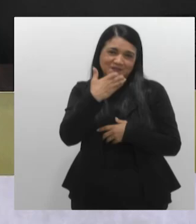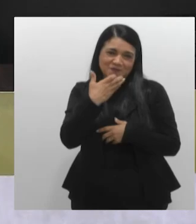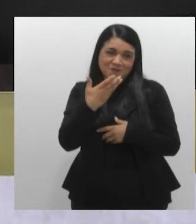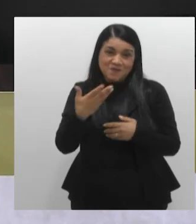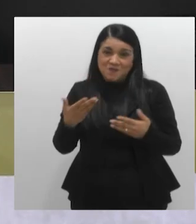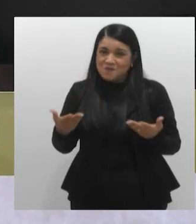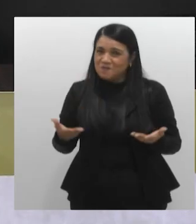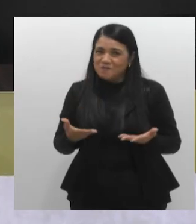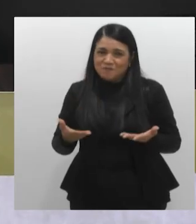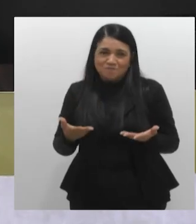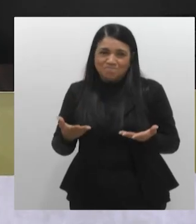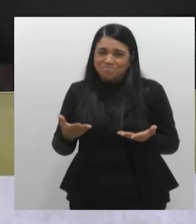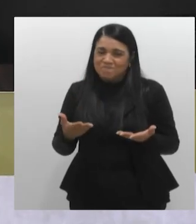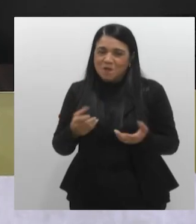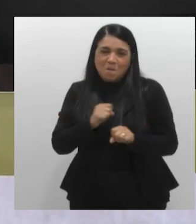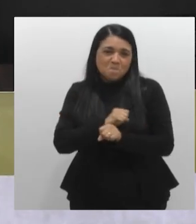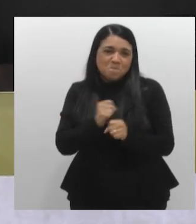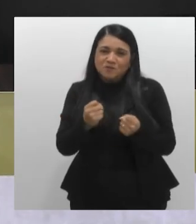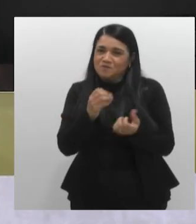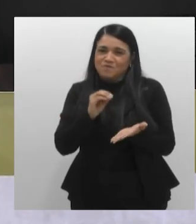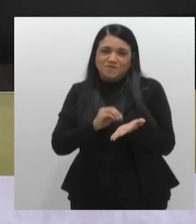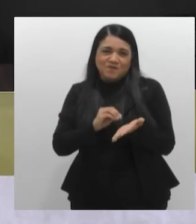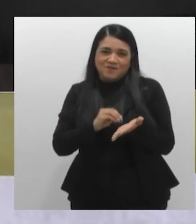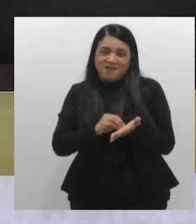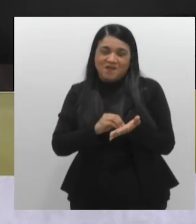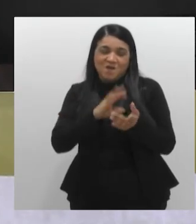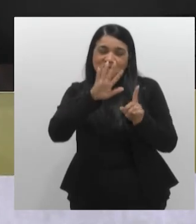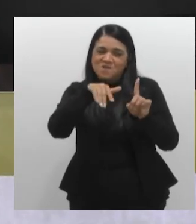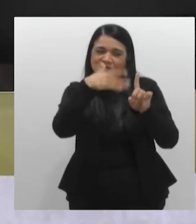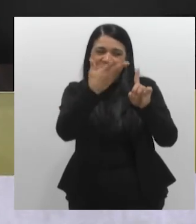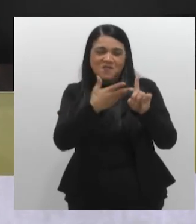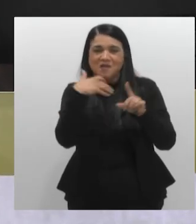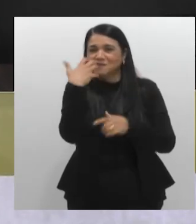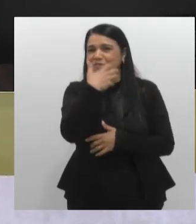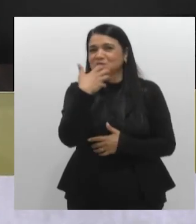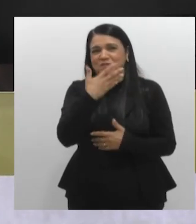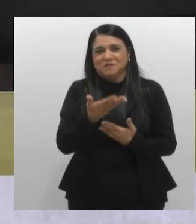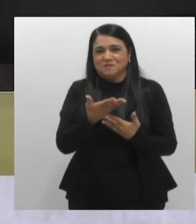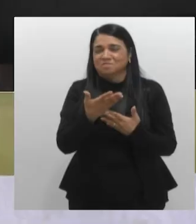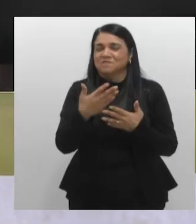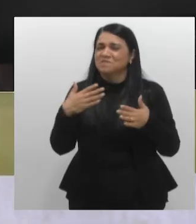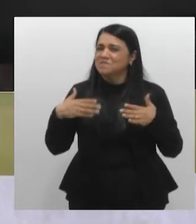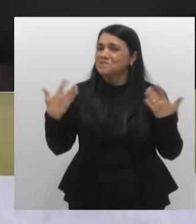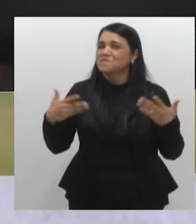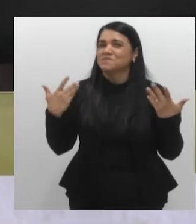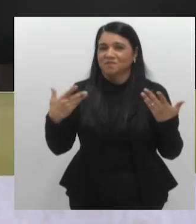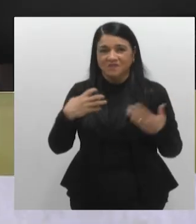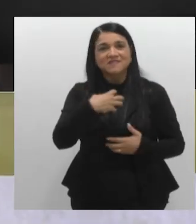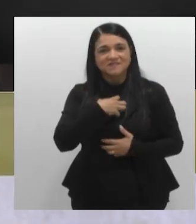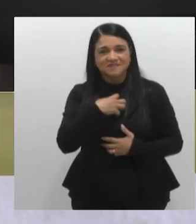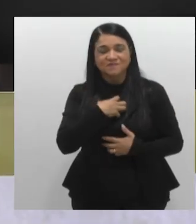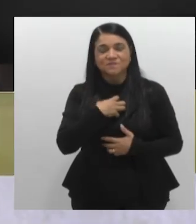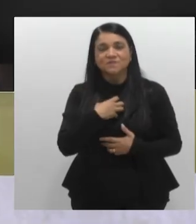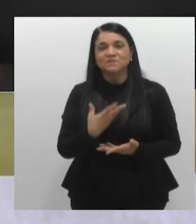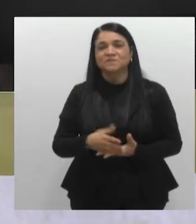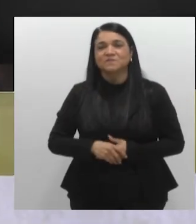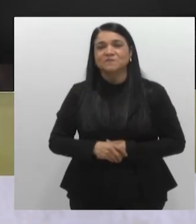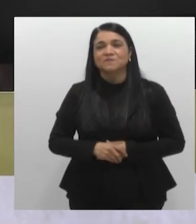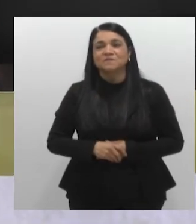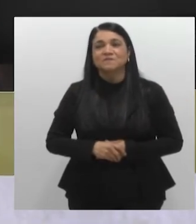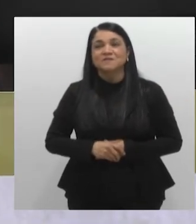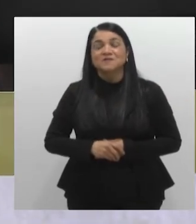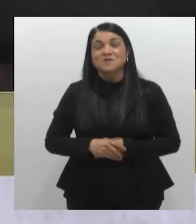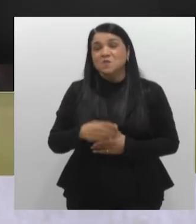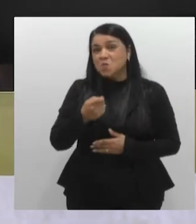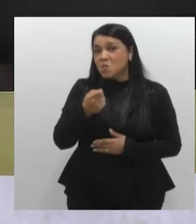isso faltar numa homenagem para Vossa Eminência. Uma alegria muito grande. Muito bem, quase